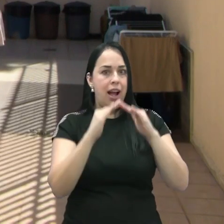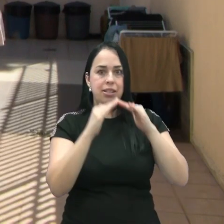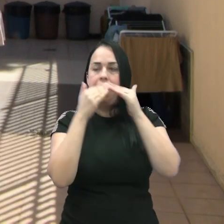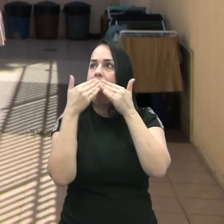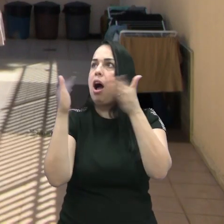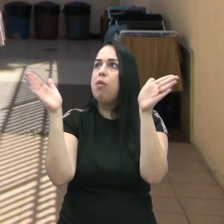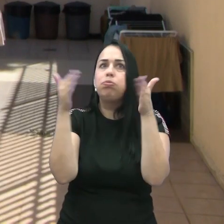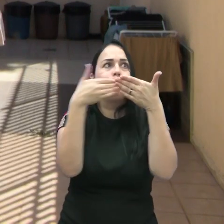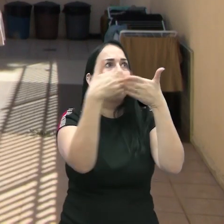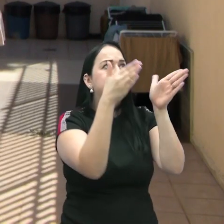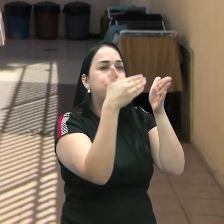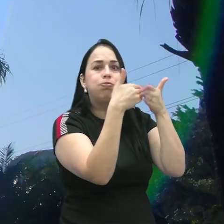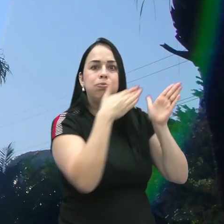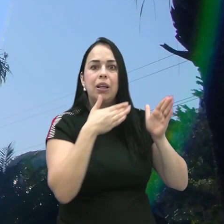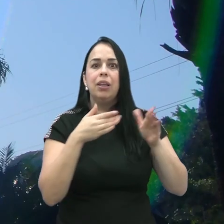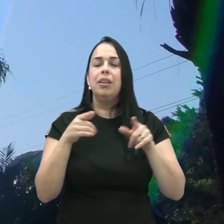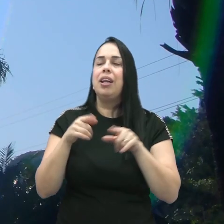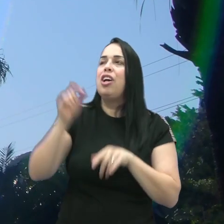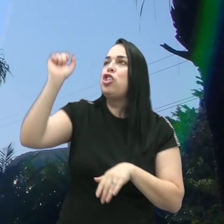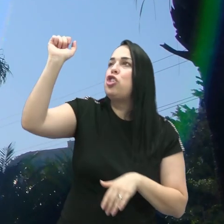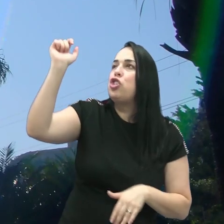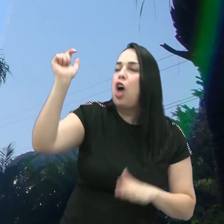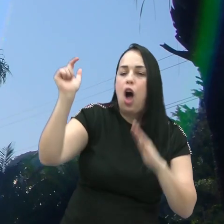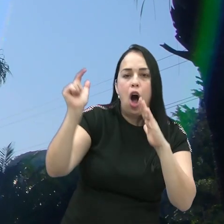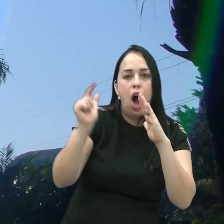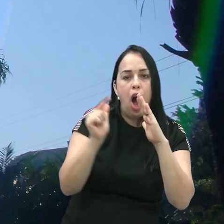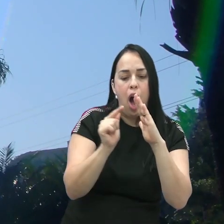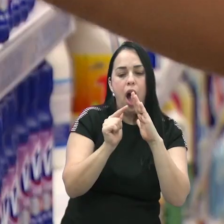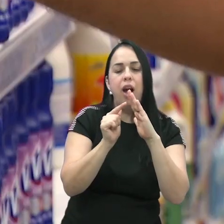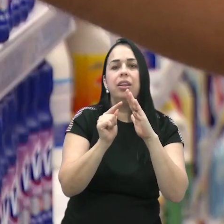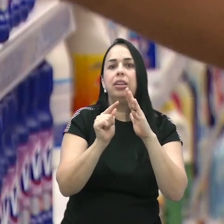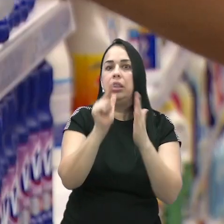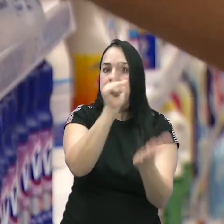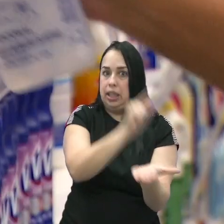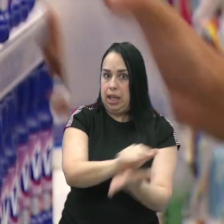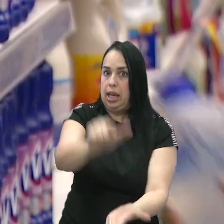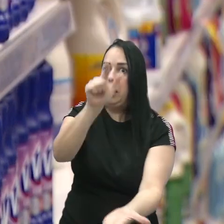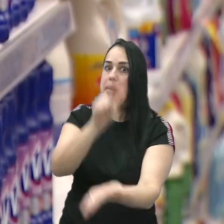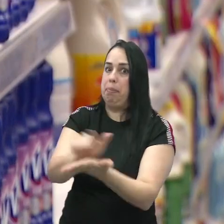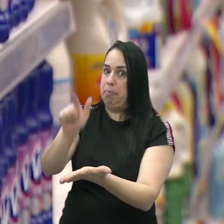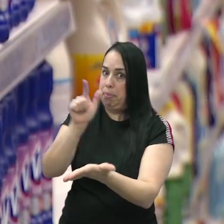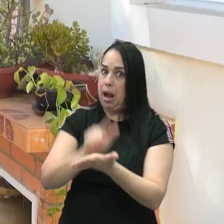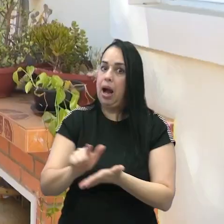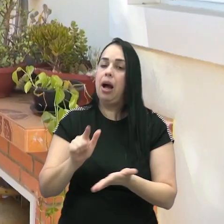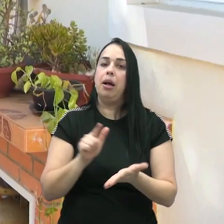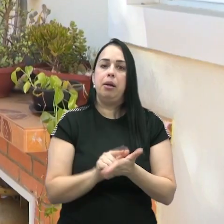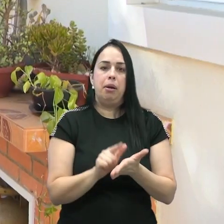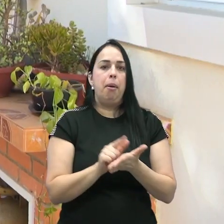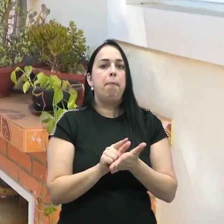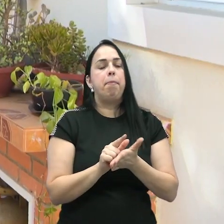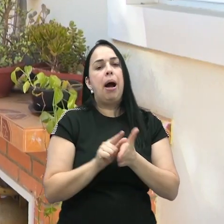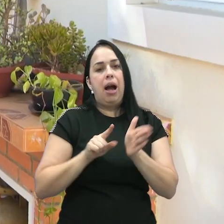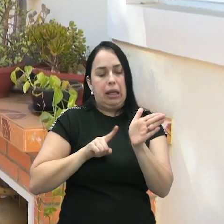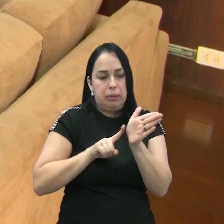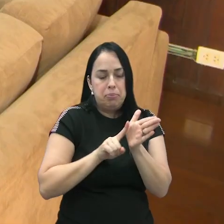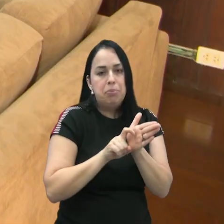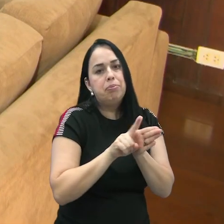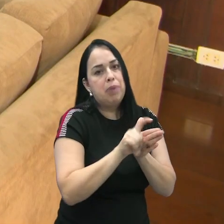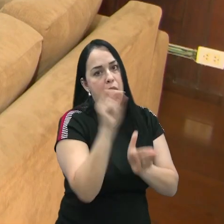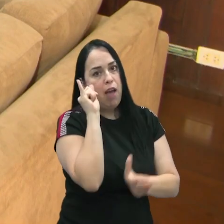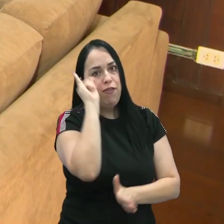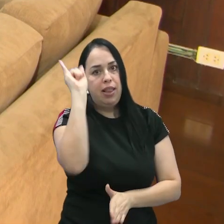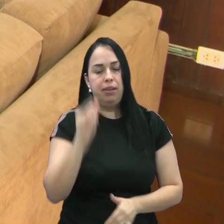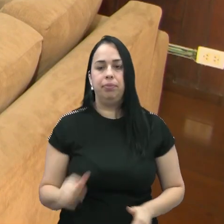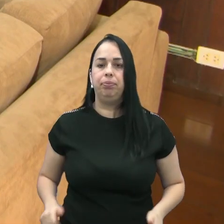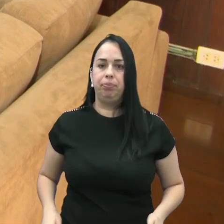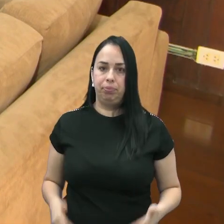casa sempre arejada, permitir a entrada do sol e intensificar a limpeza para evitar o acúmulo de